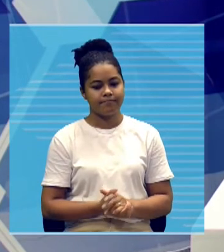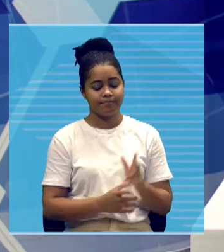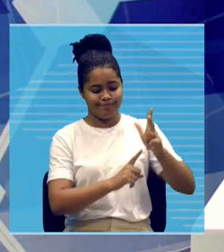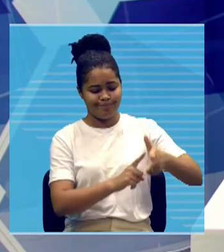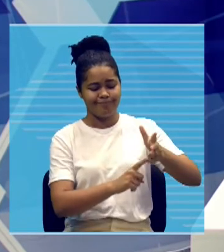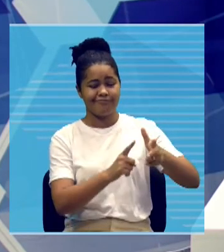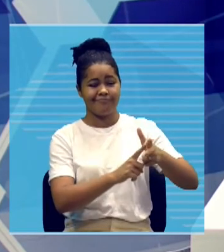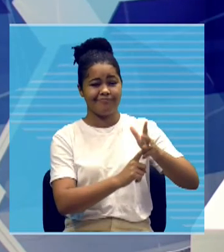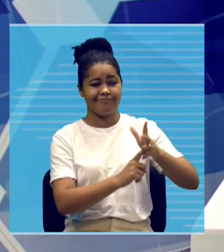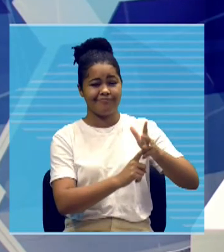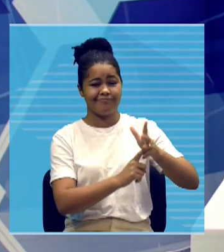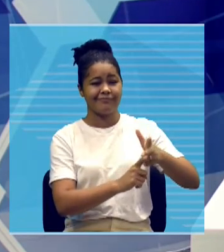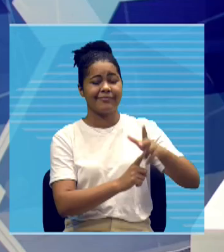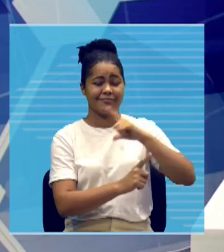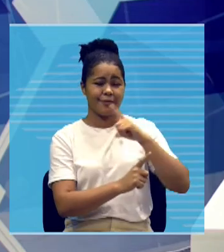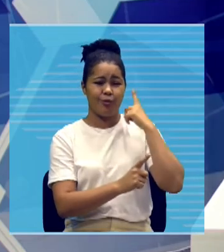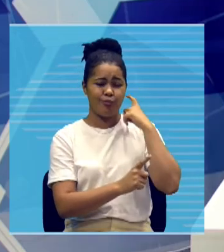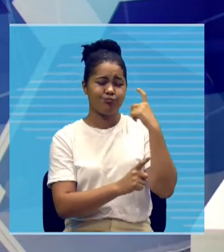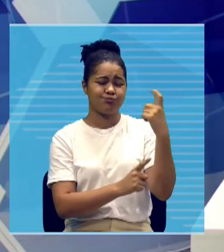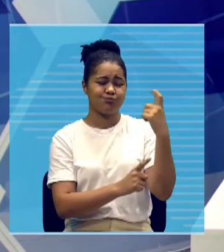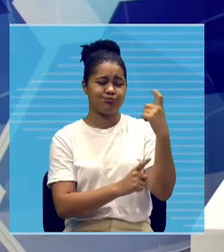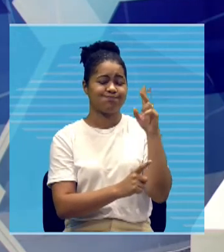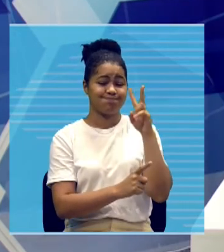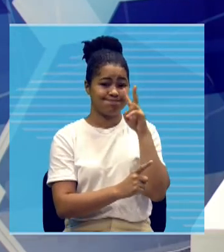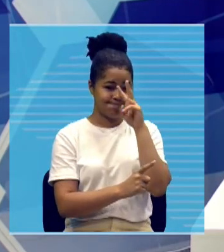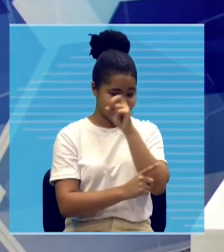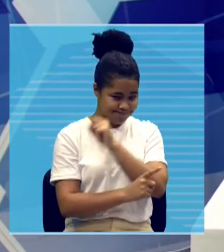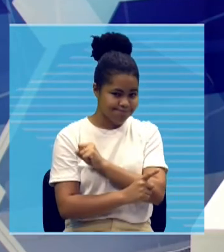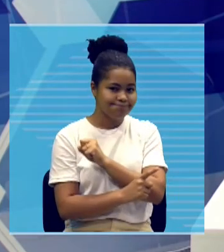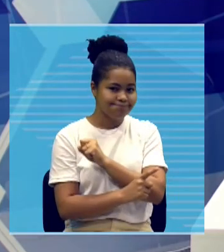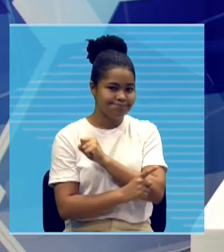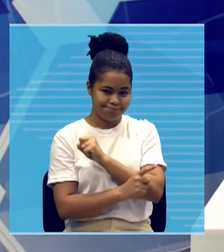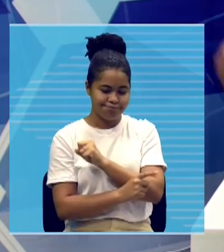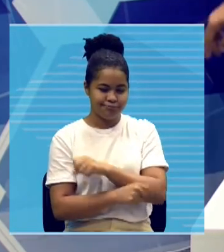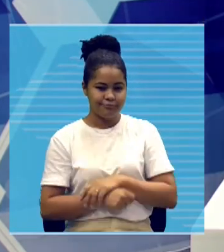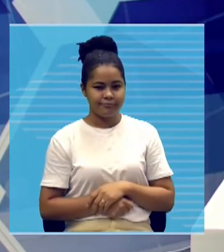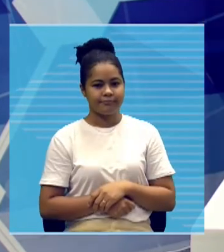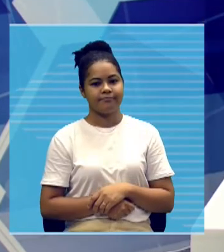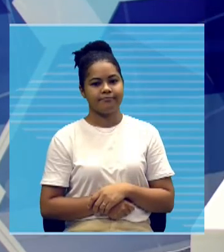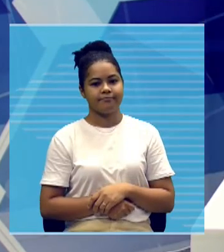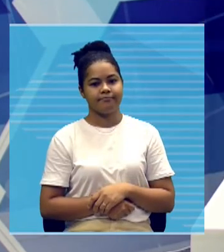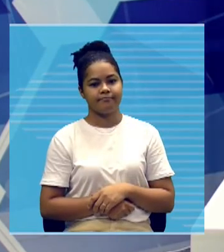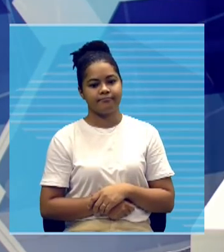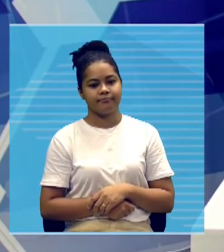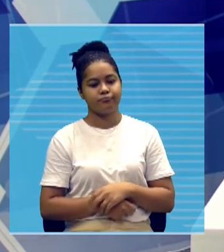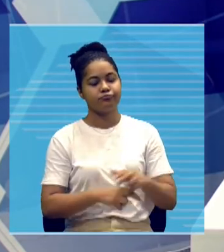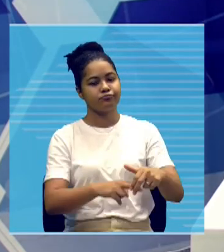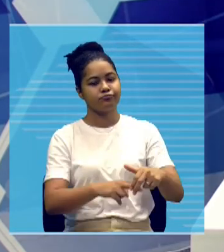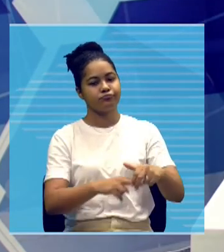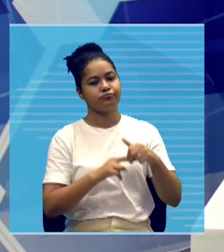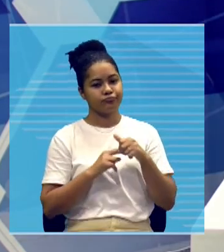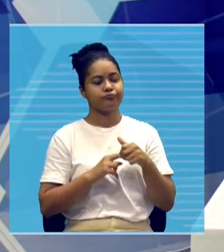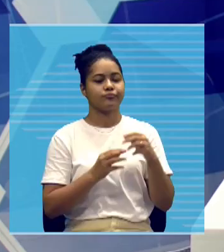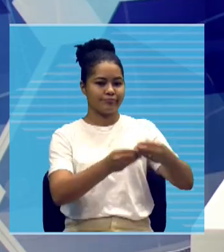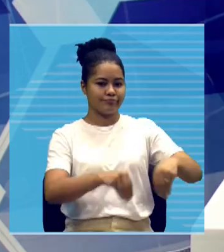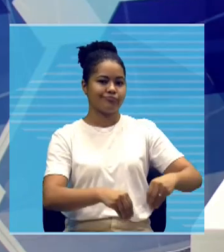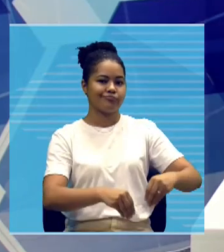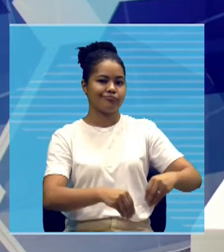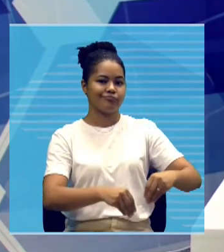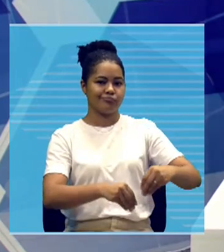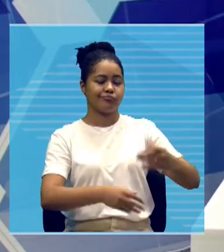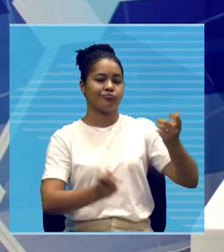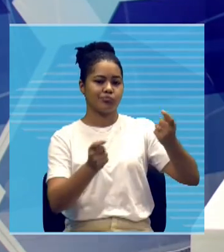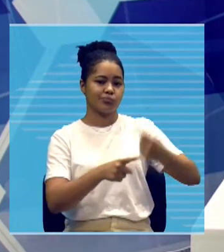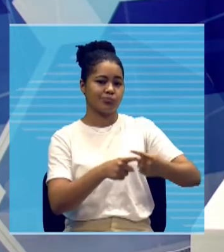alguns é um barulho considerável por isso que tem a questão da poluição sonora sacou tudo bem